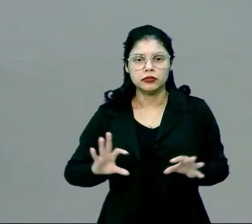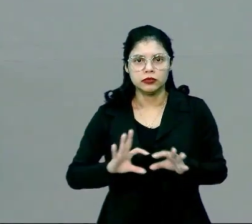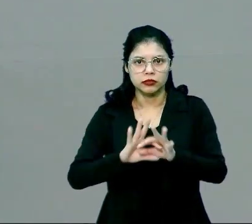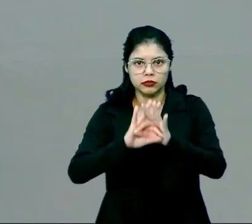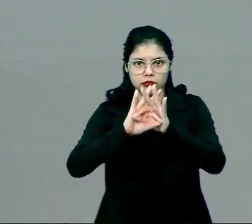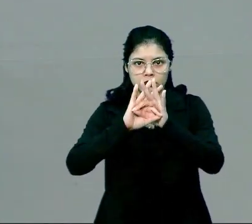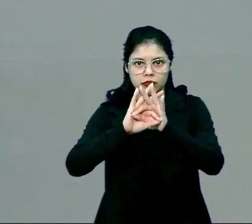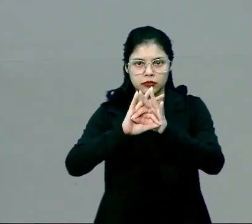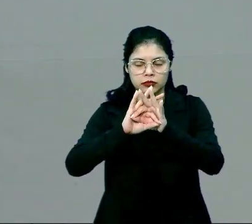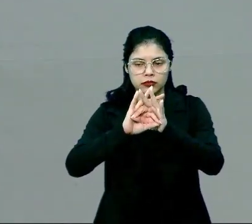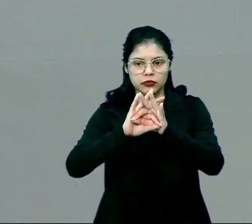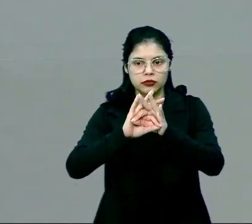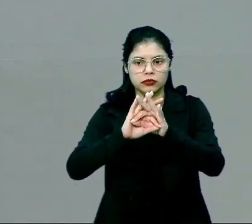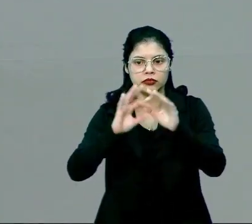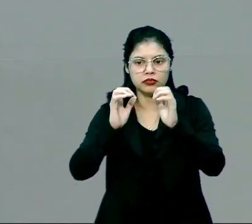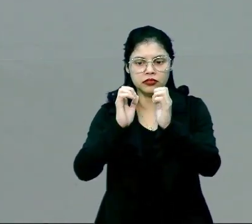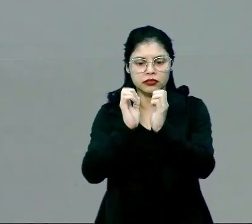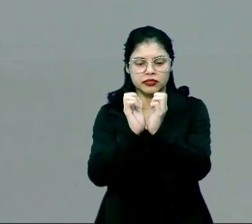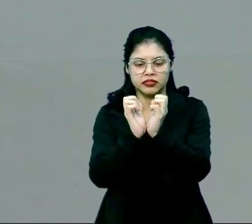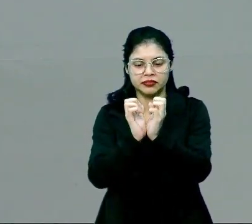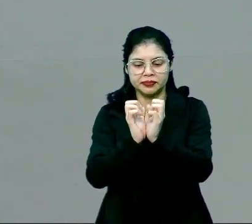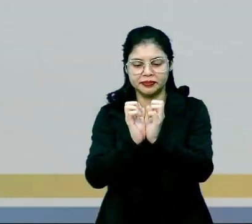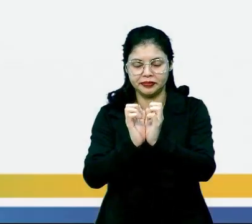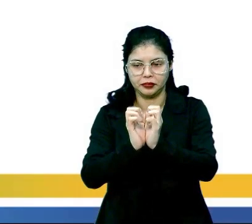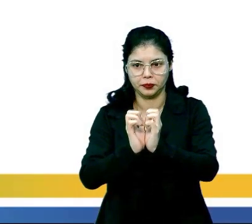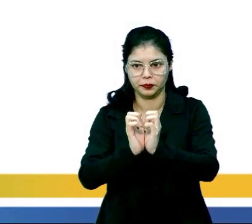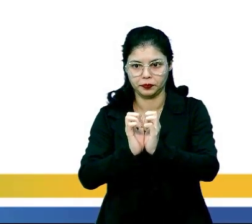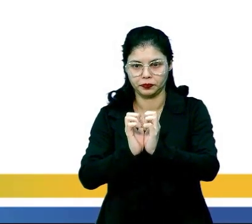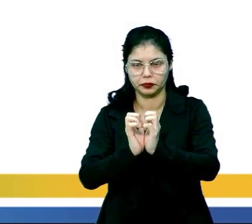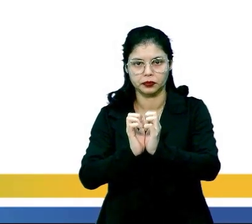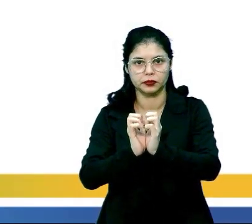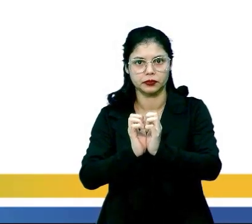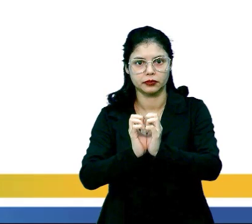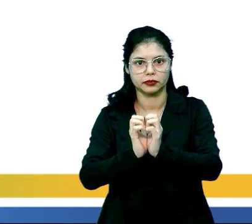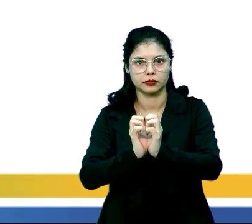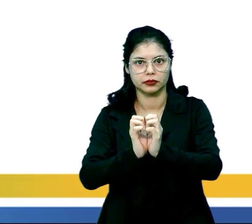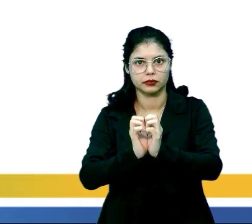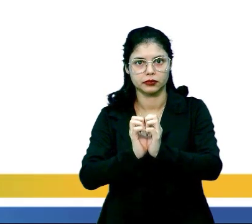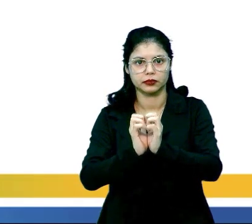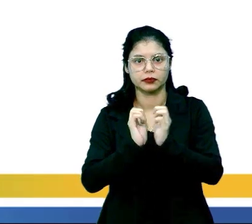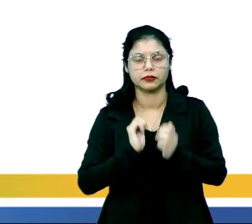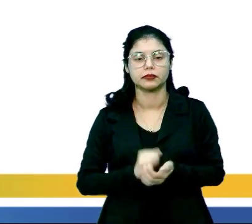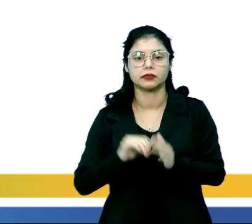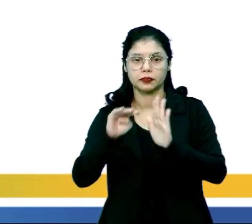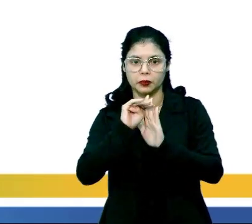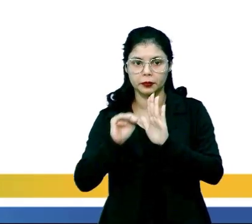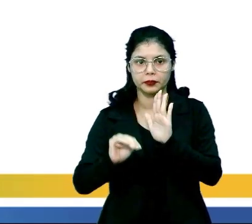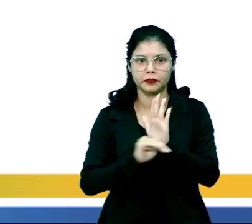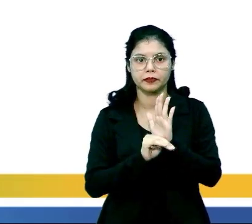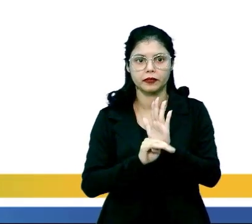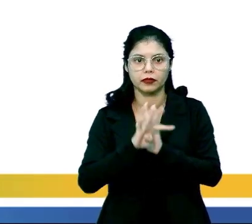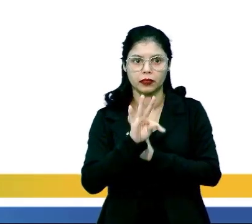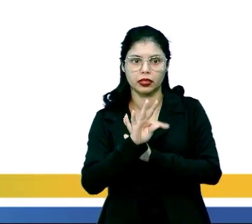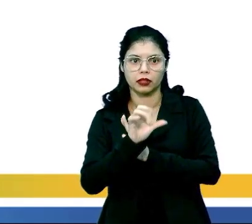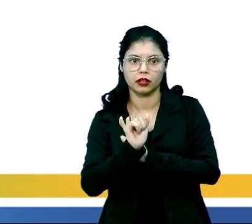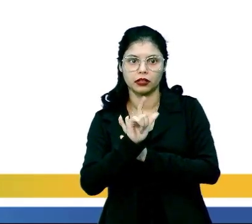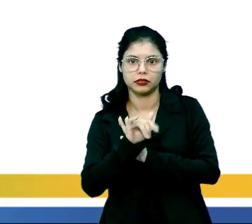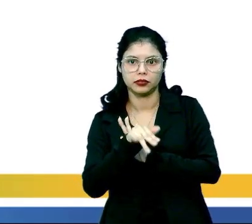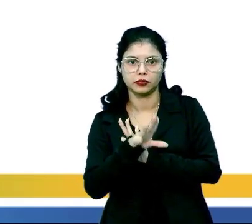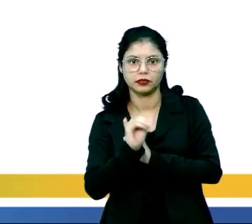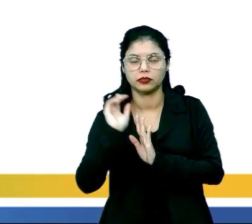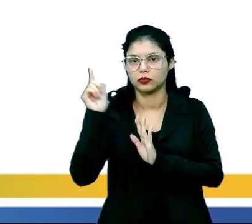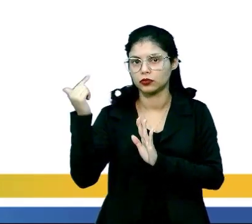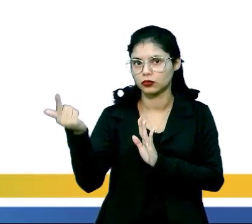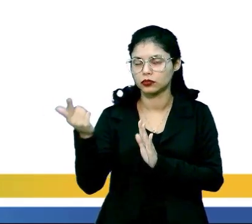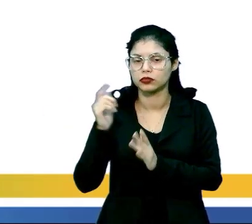dois hemisférios, tá certo? Para trabalharem aí em conjunto. Logo embaixo a gente tem o tálamo, tá?